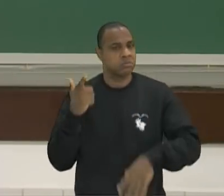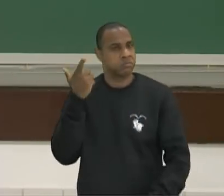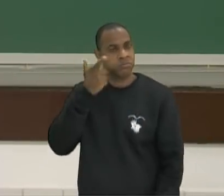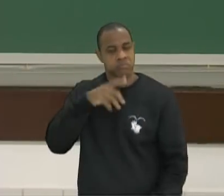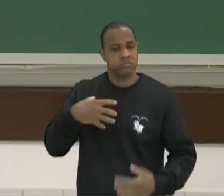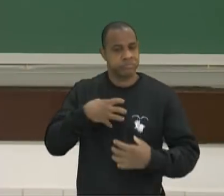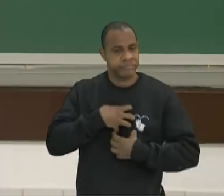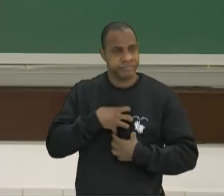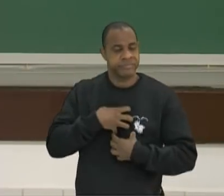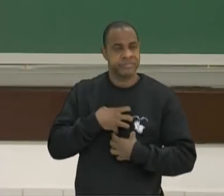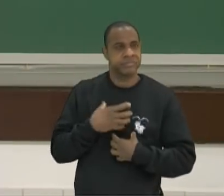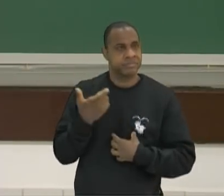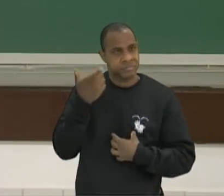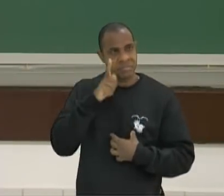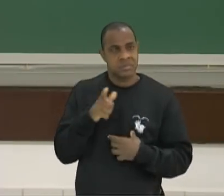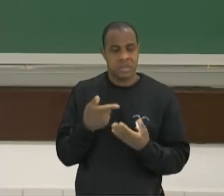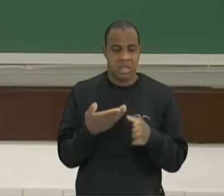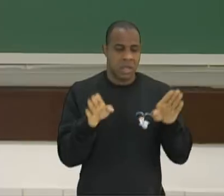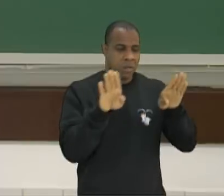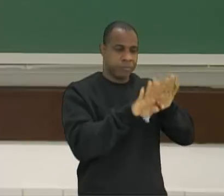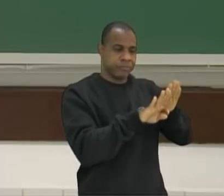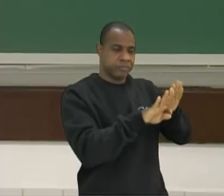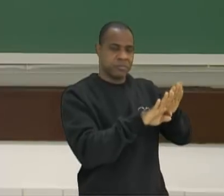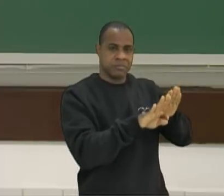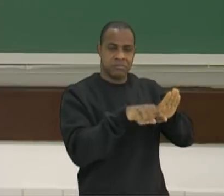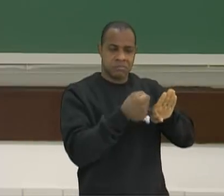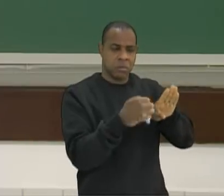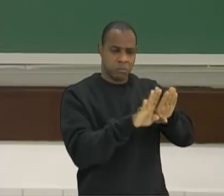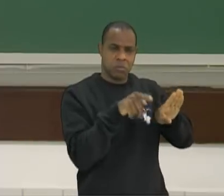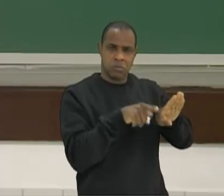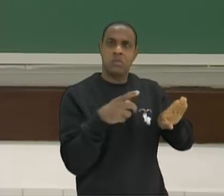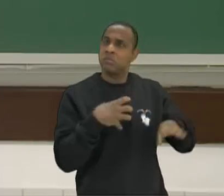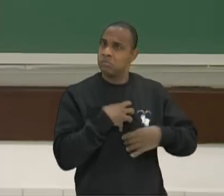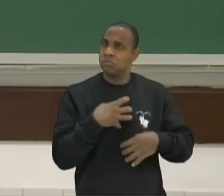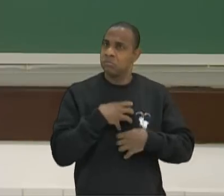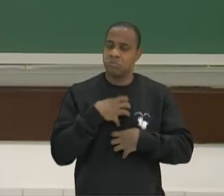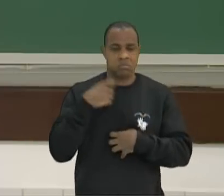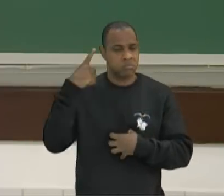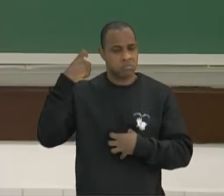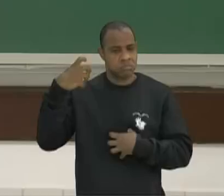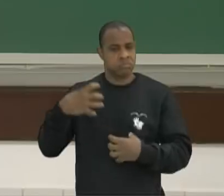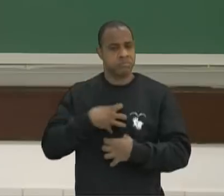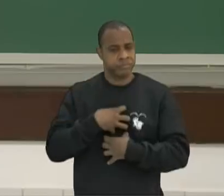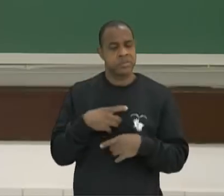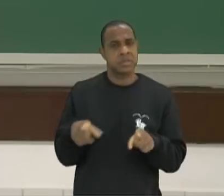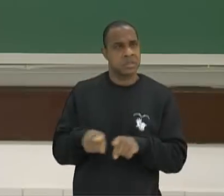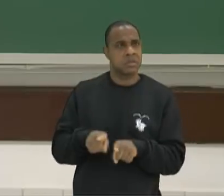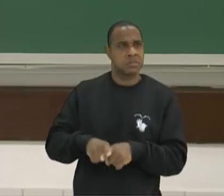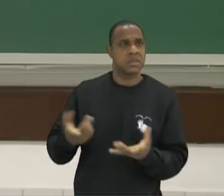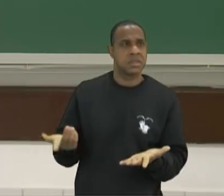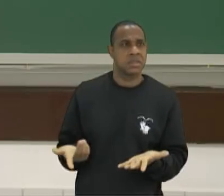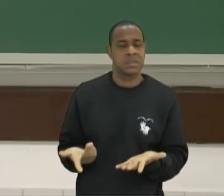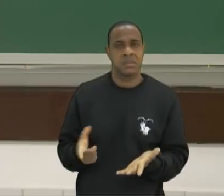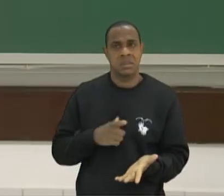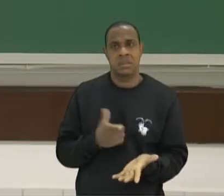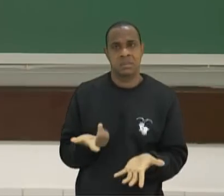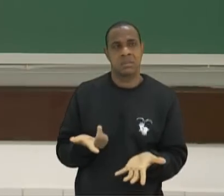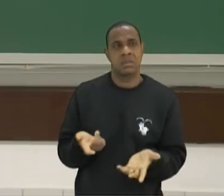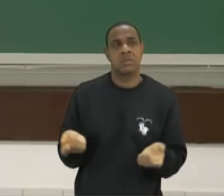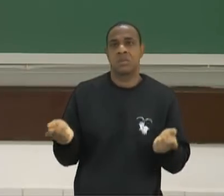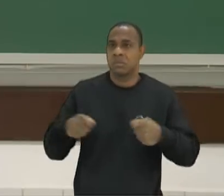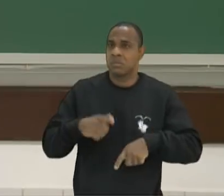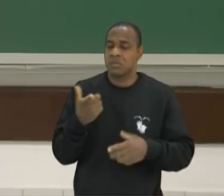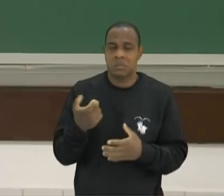E mesmo com a porta fechada, você acaba ouvindo esse barulho. Então, essa atribuição vai fazer com que o som consiga contornar